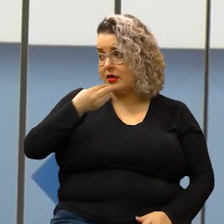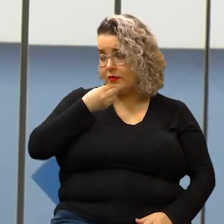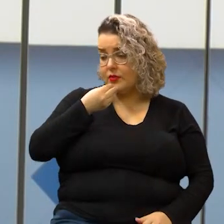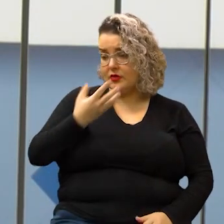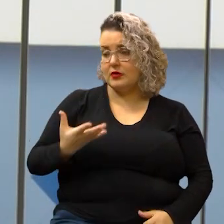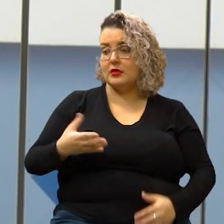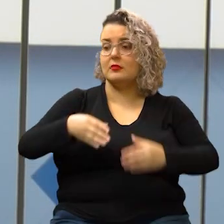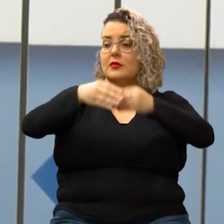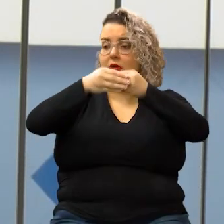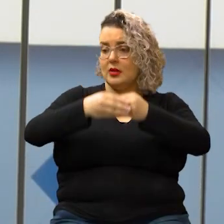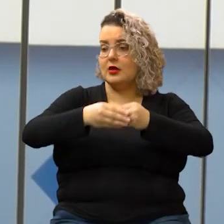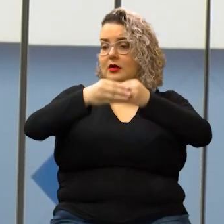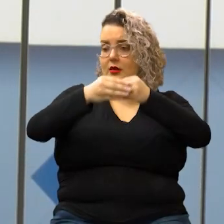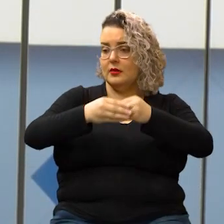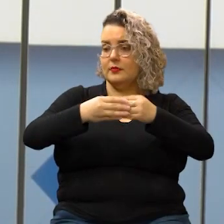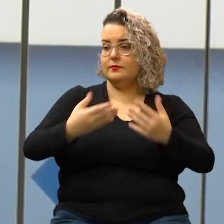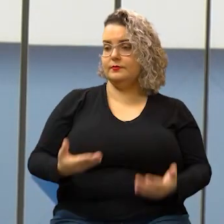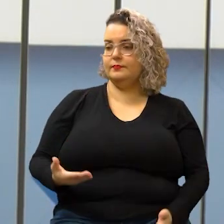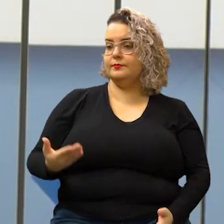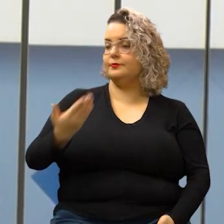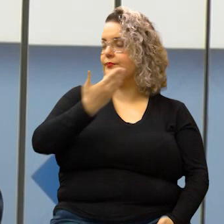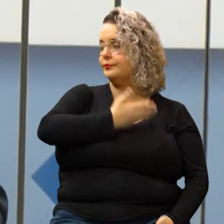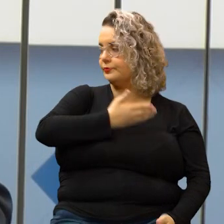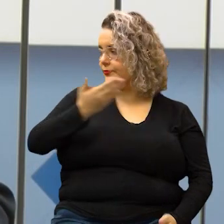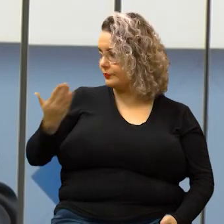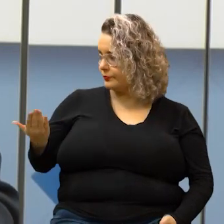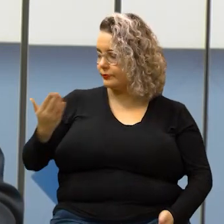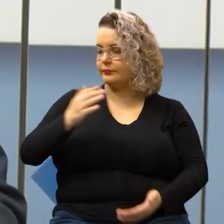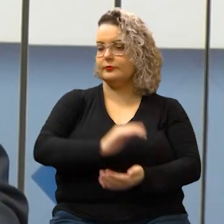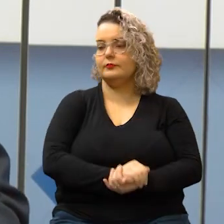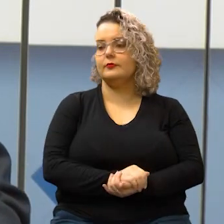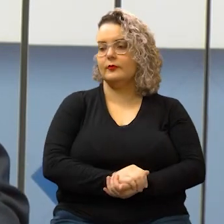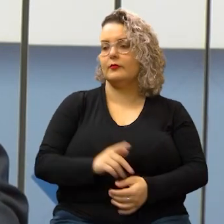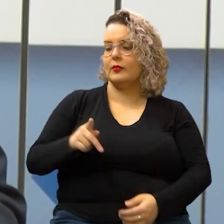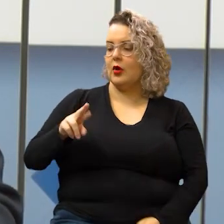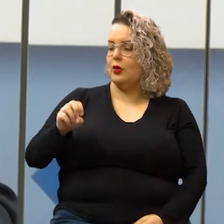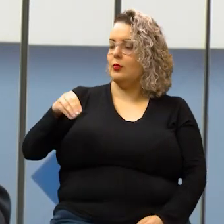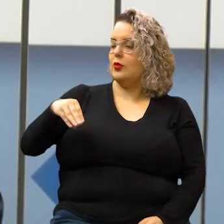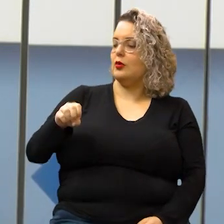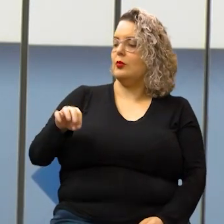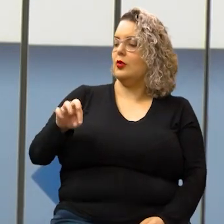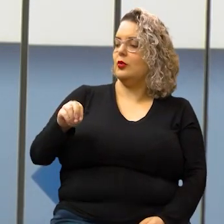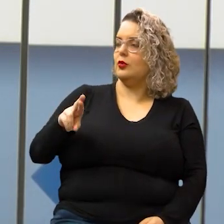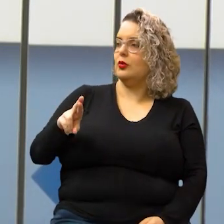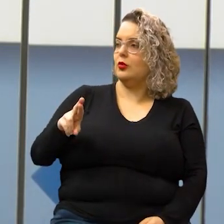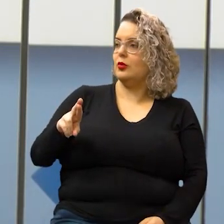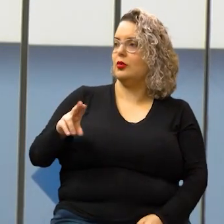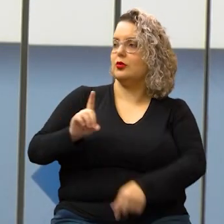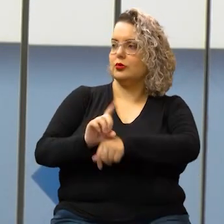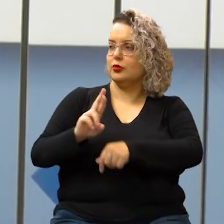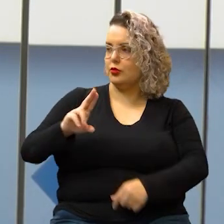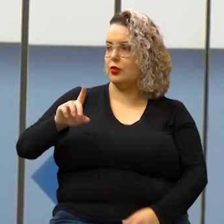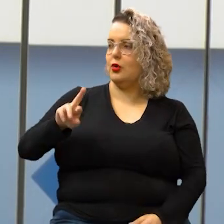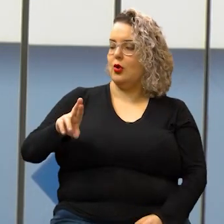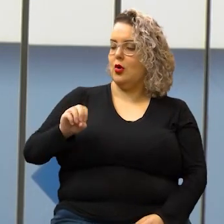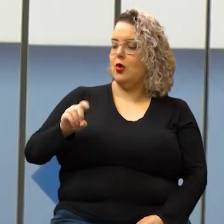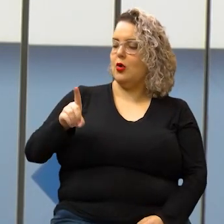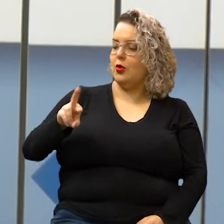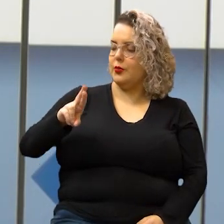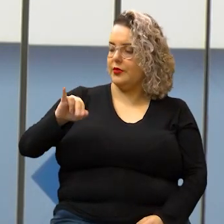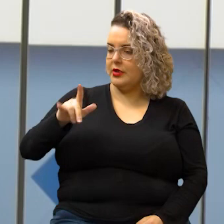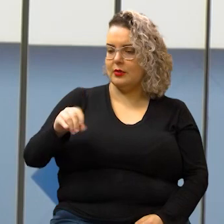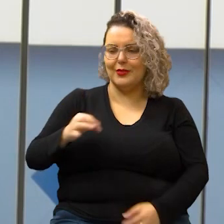para cumprimentar, né, nosso colega, o promotor Rodrigo, doutor Rodrigo, pelo